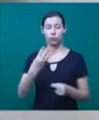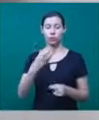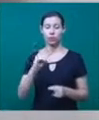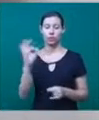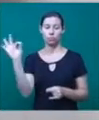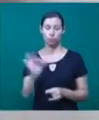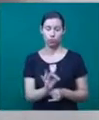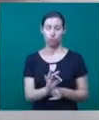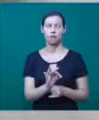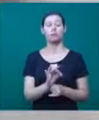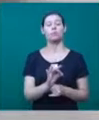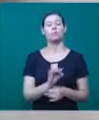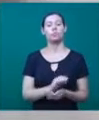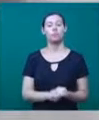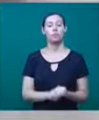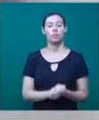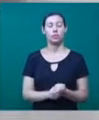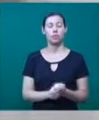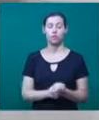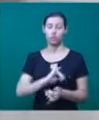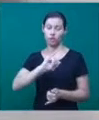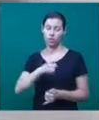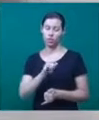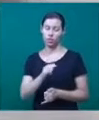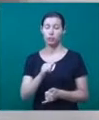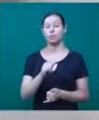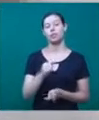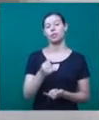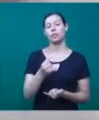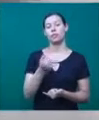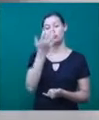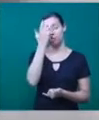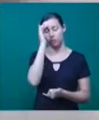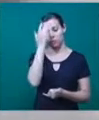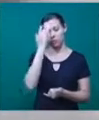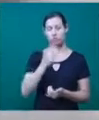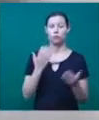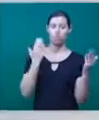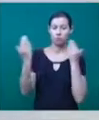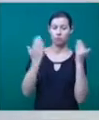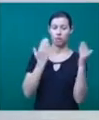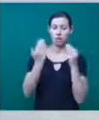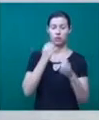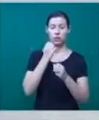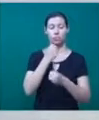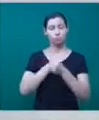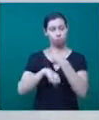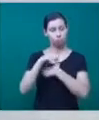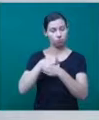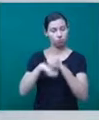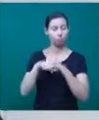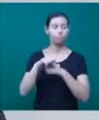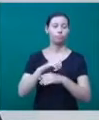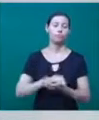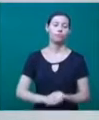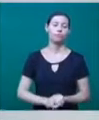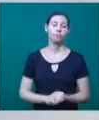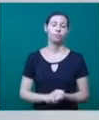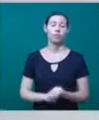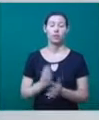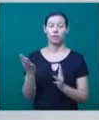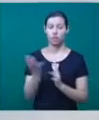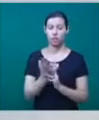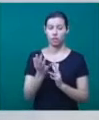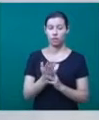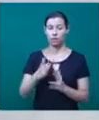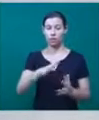de ocorrências no primeiro semestre deste ano em comparação a igual período do ano passado. Depois do intervalo tem o nosso quadro Mercado